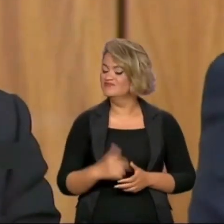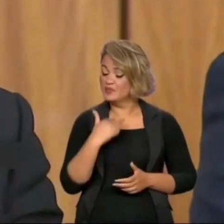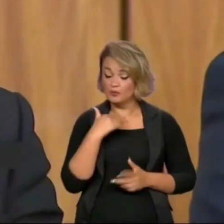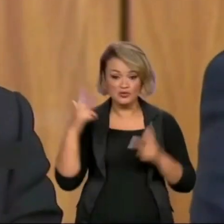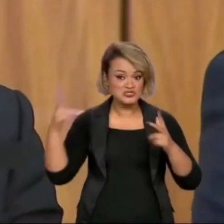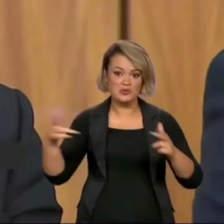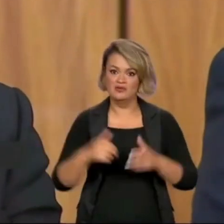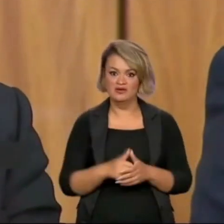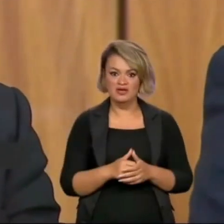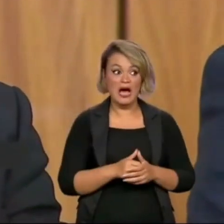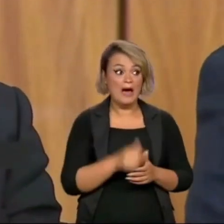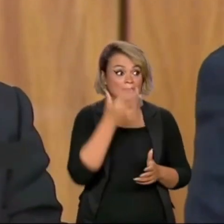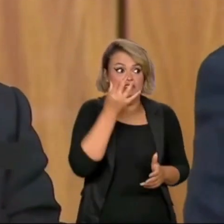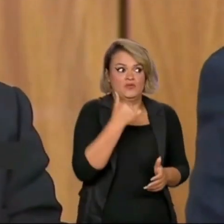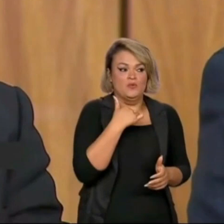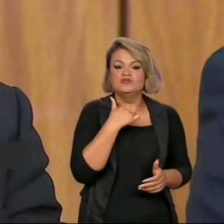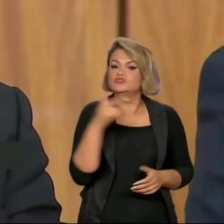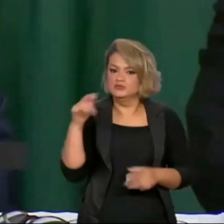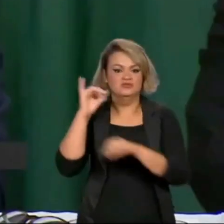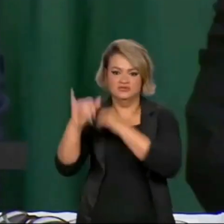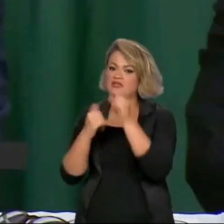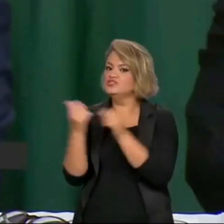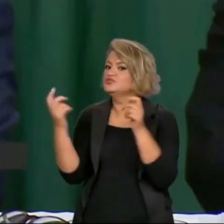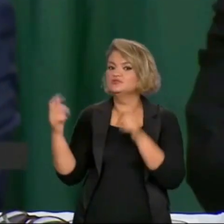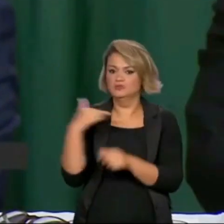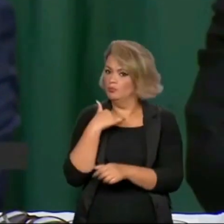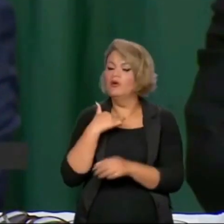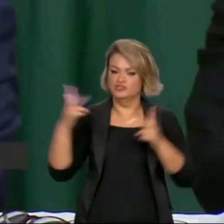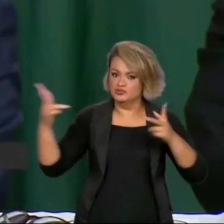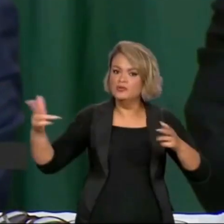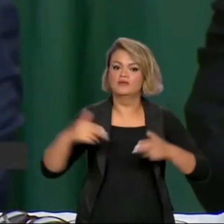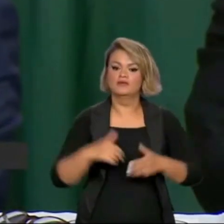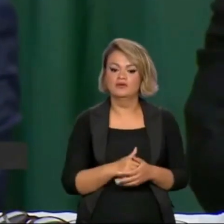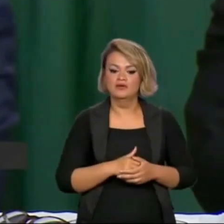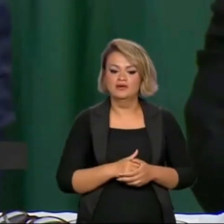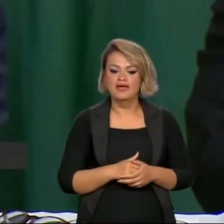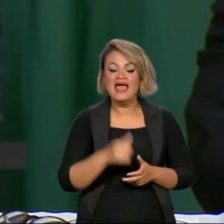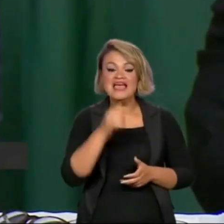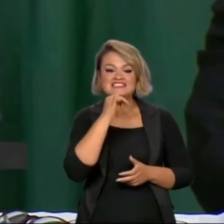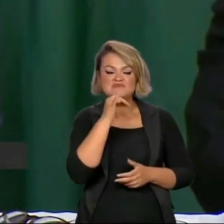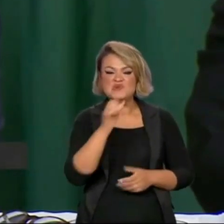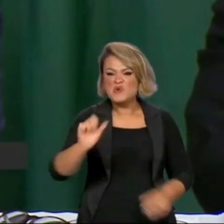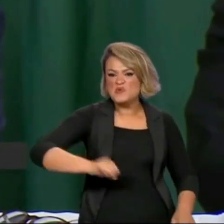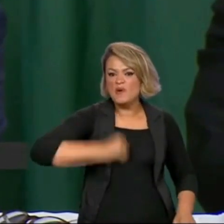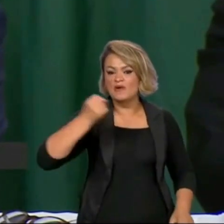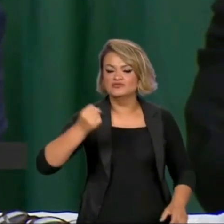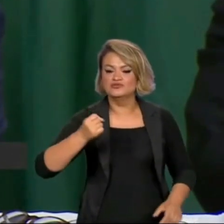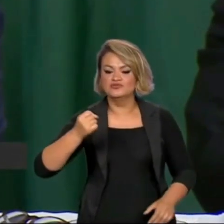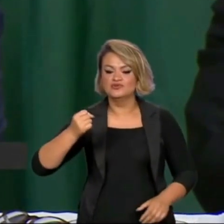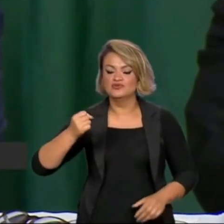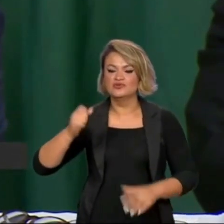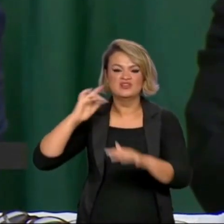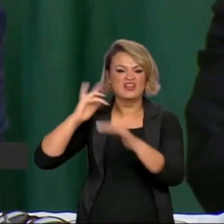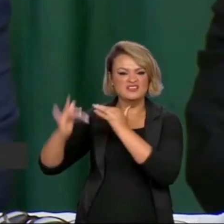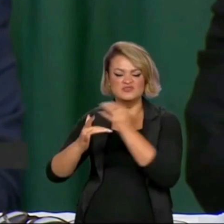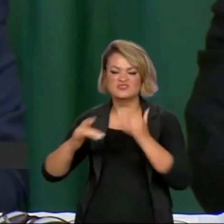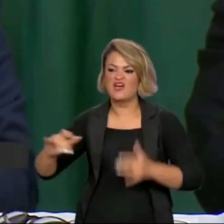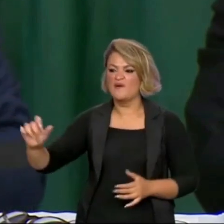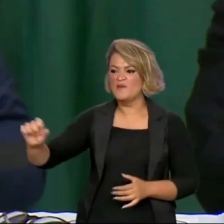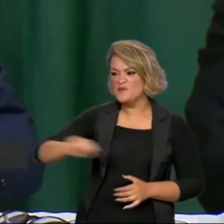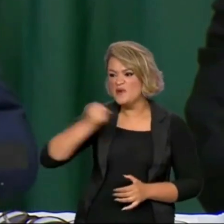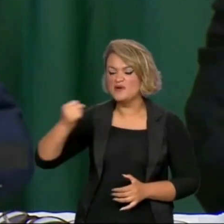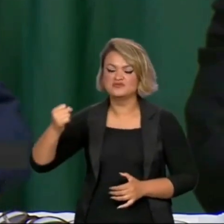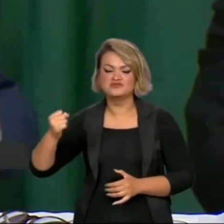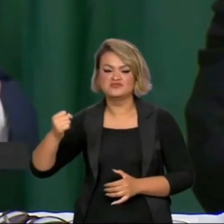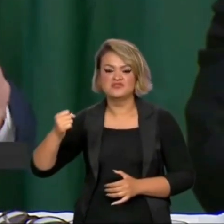na sociedade. Não é possível que eu possa pregar o ódio na rede digital. É